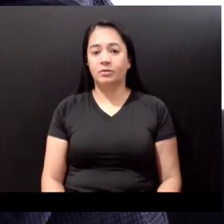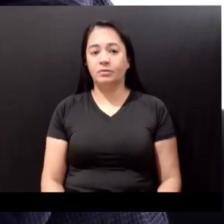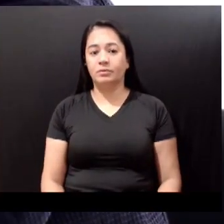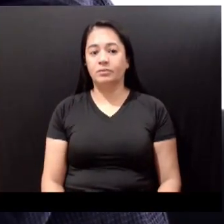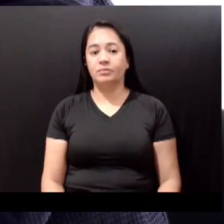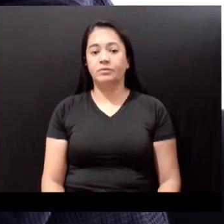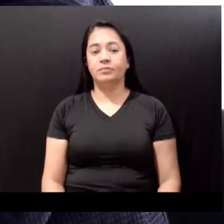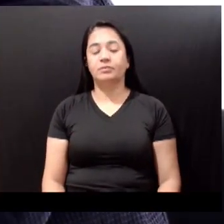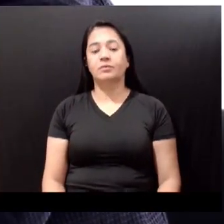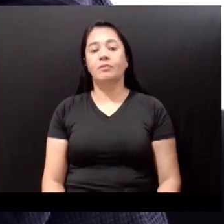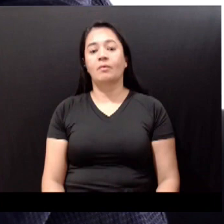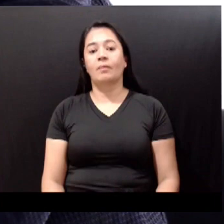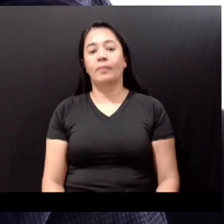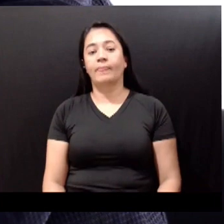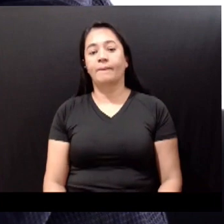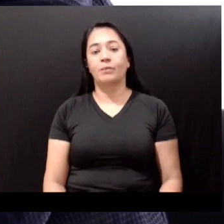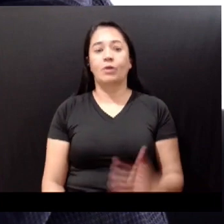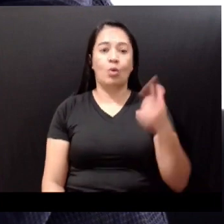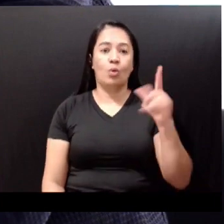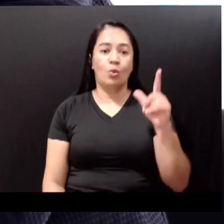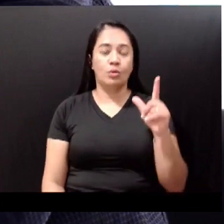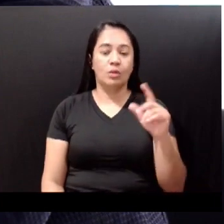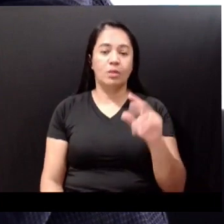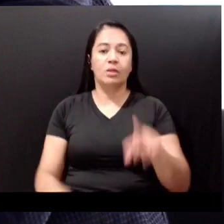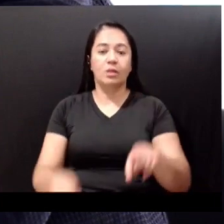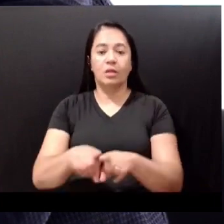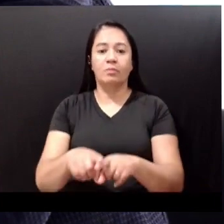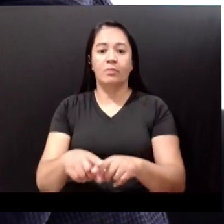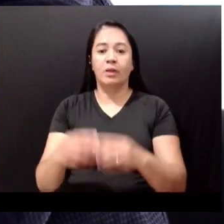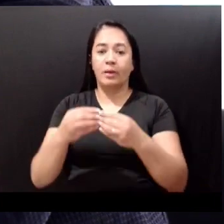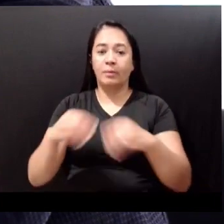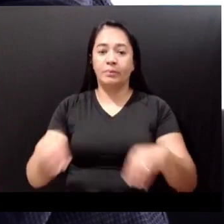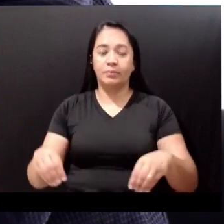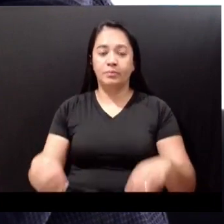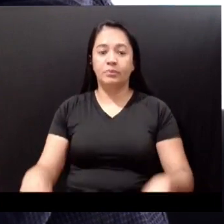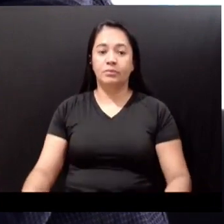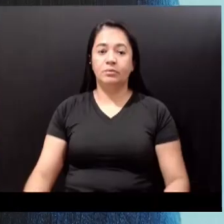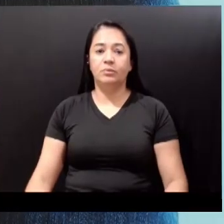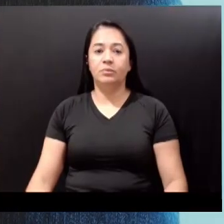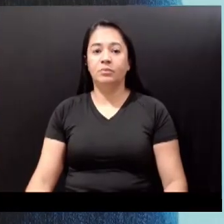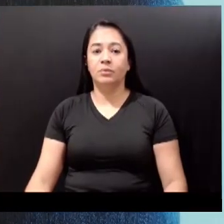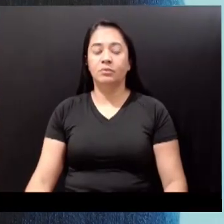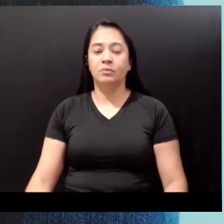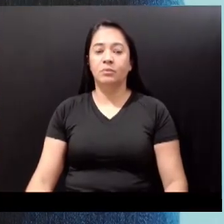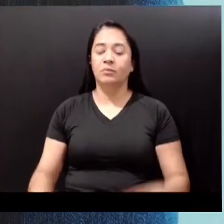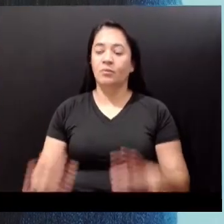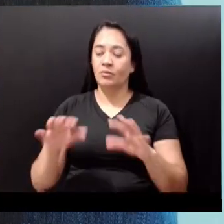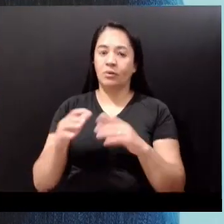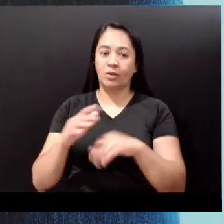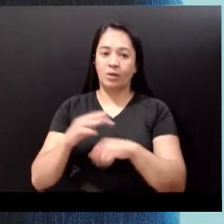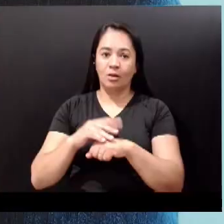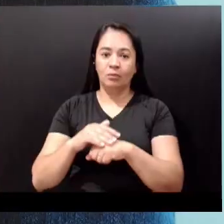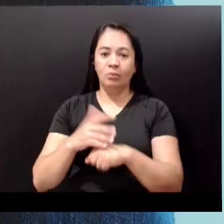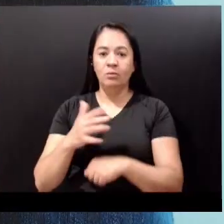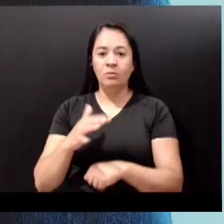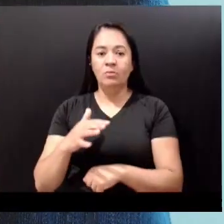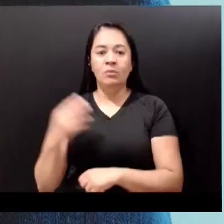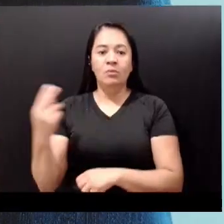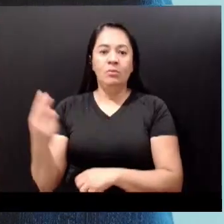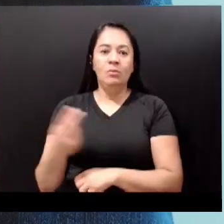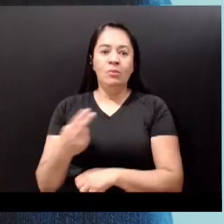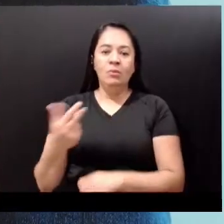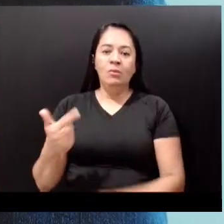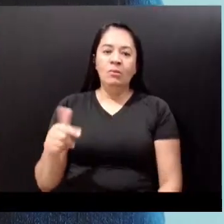a dor complexa regional, outras condições que também causam dor crônica. Então, essas doenças, muitas vezes,